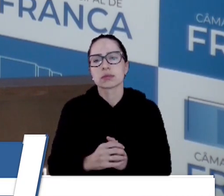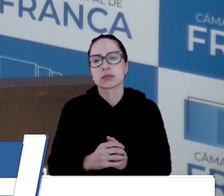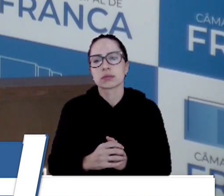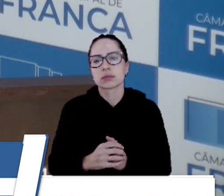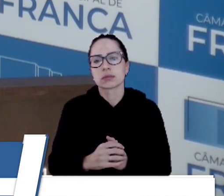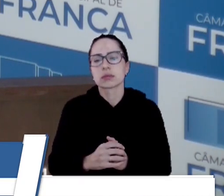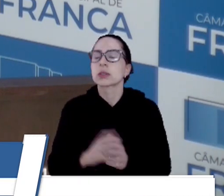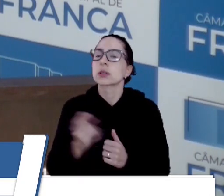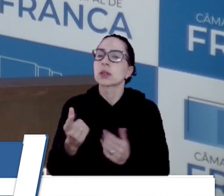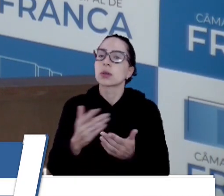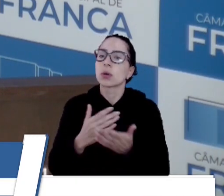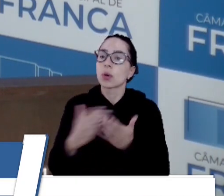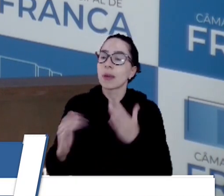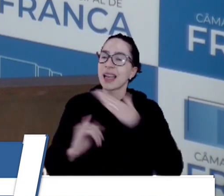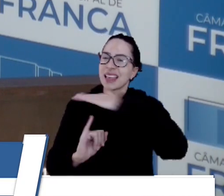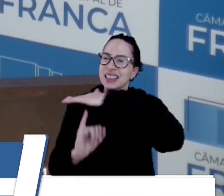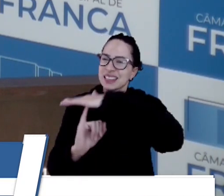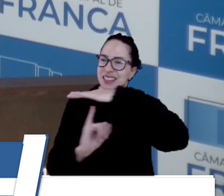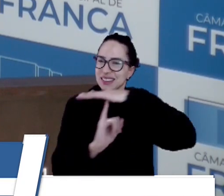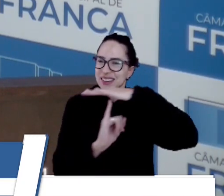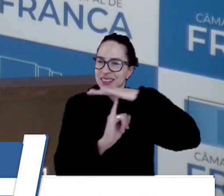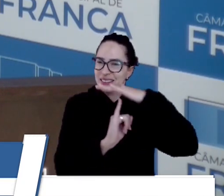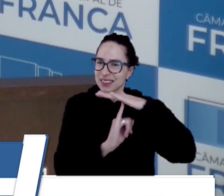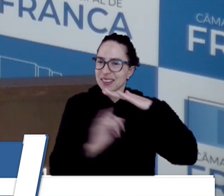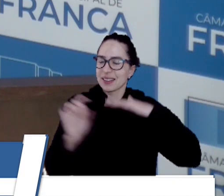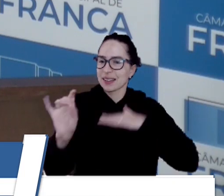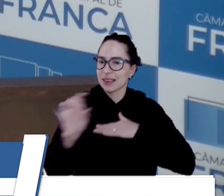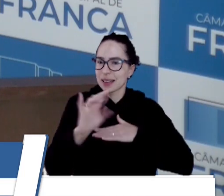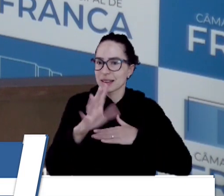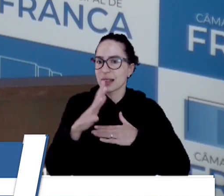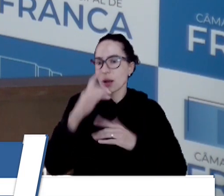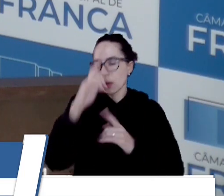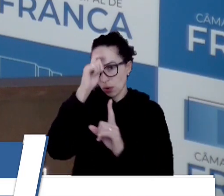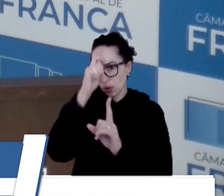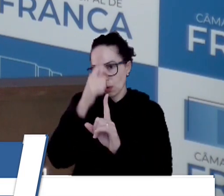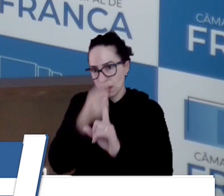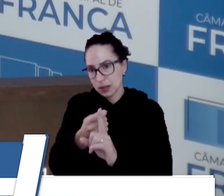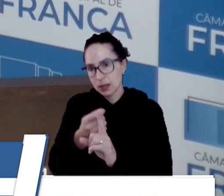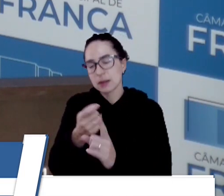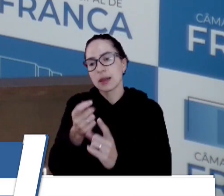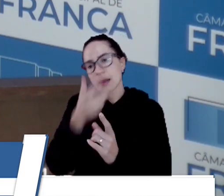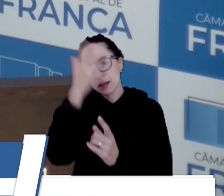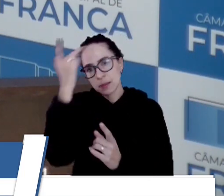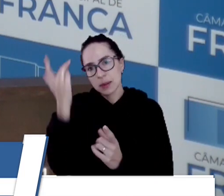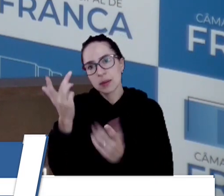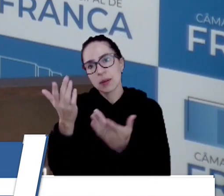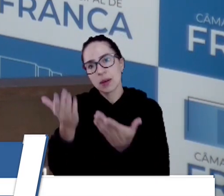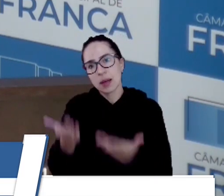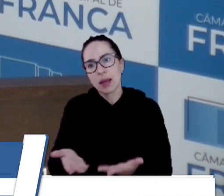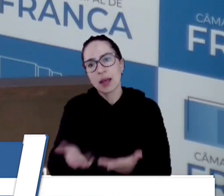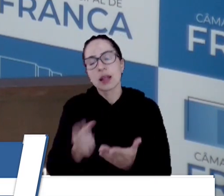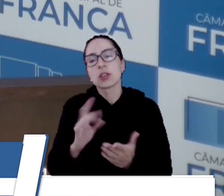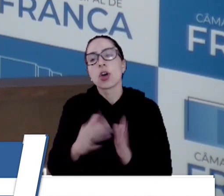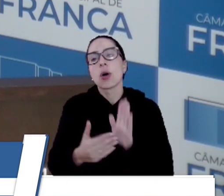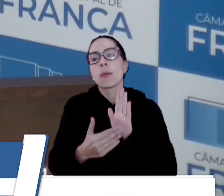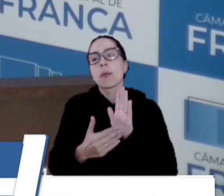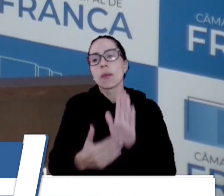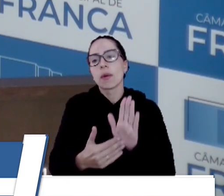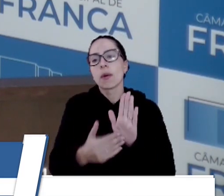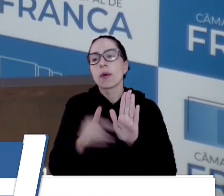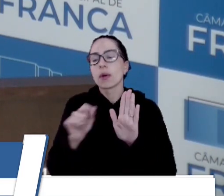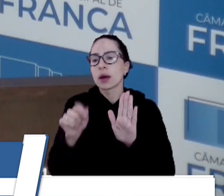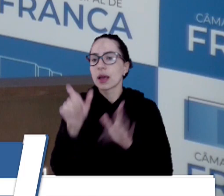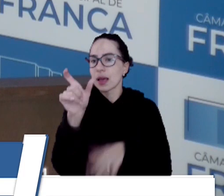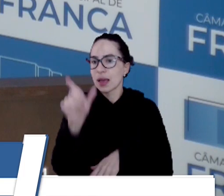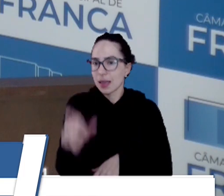nomes das instituições e suas ruas homenageiam os espíritas, apenas demonstram que